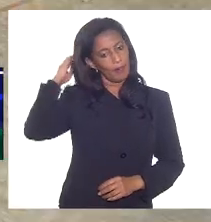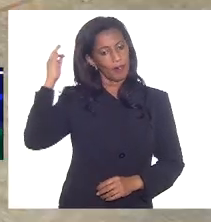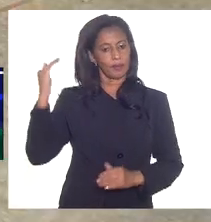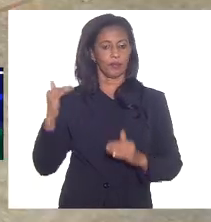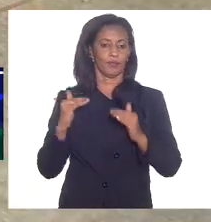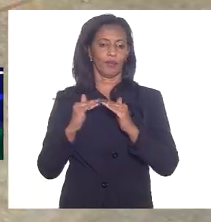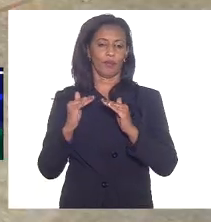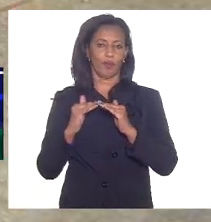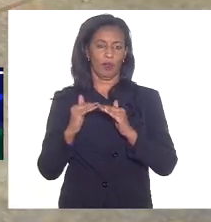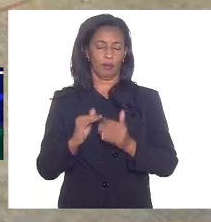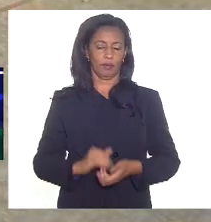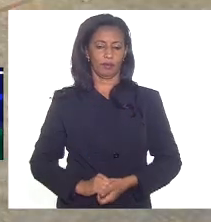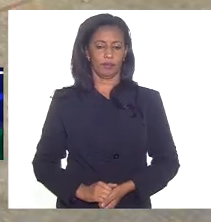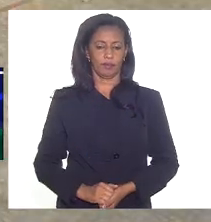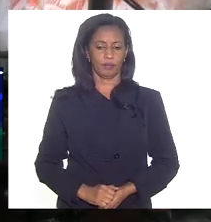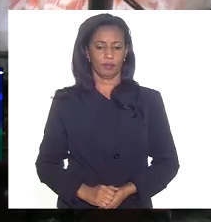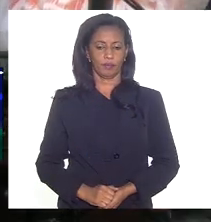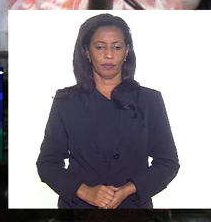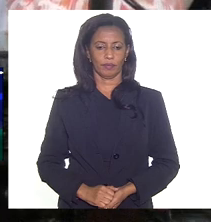Favorável, presidente.